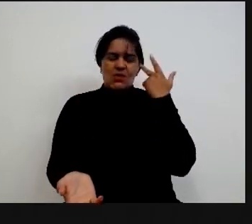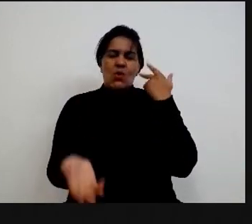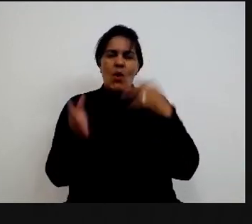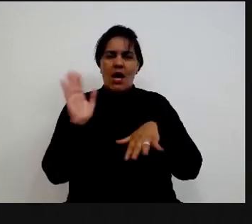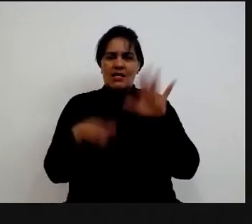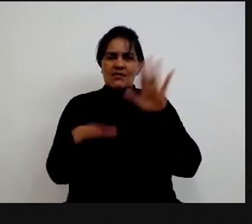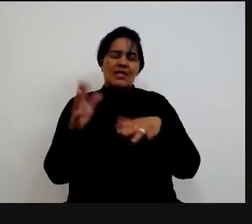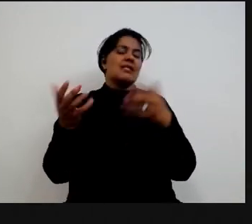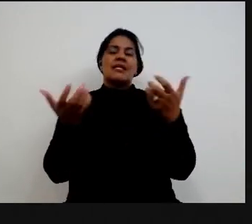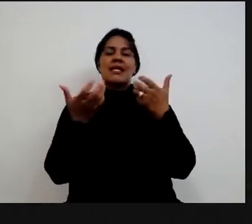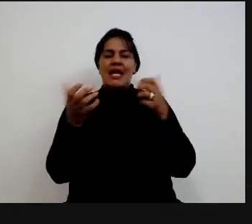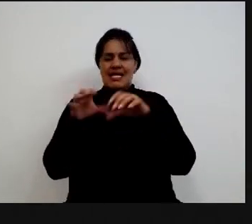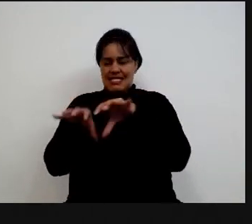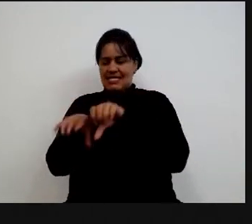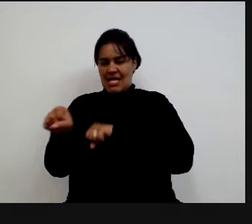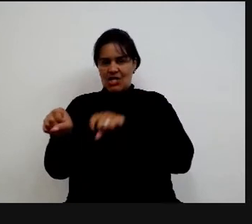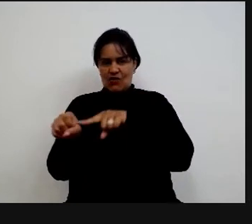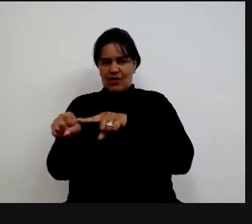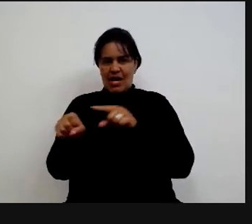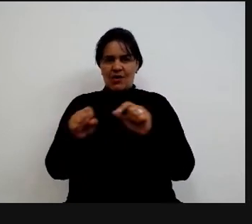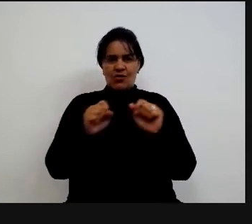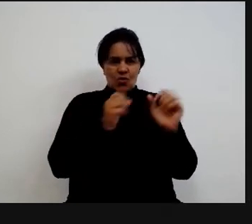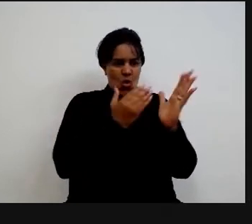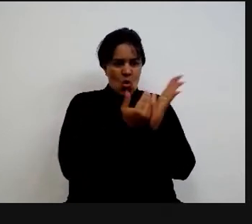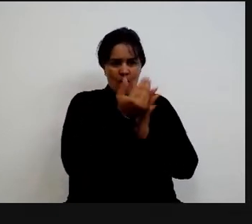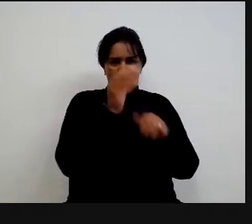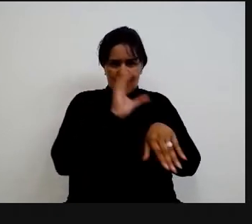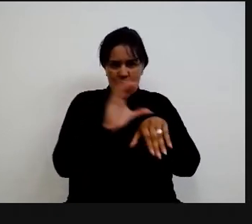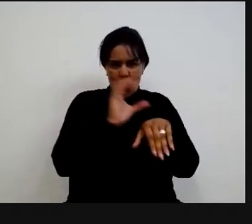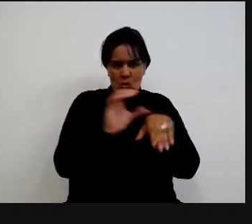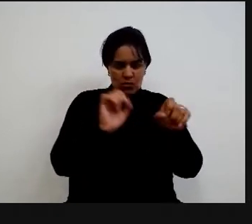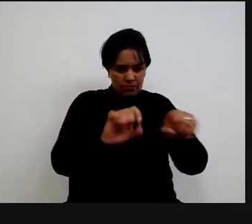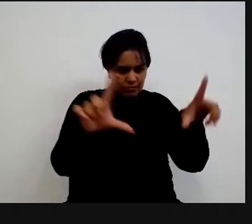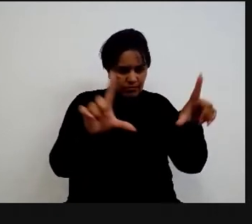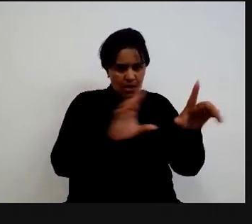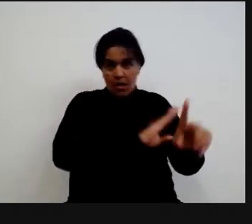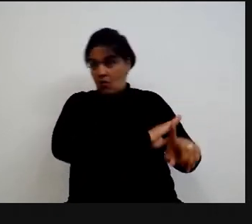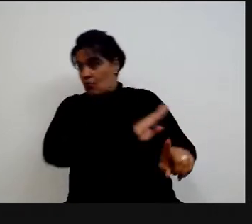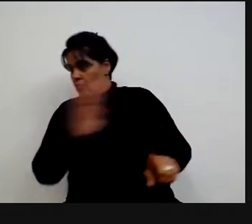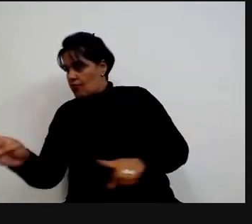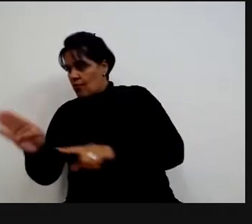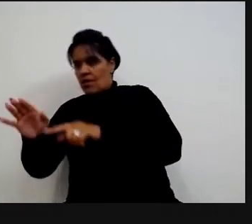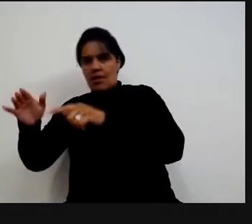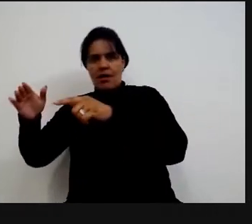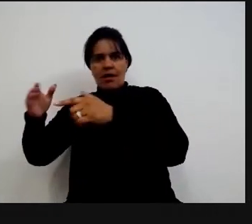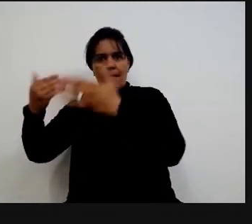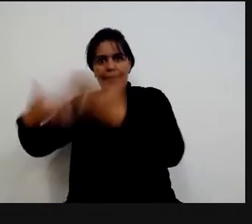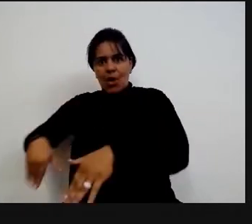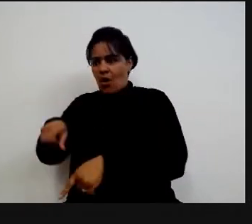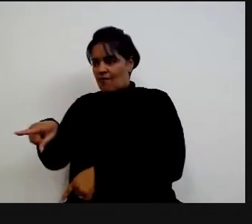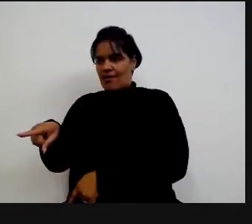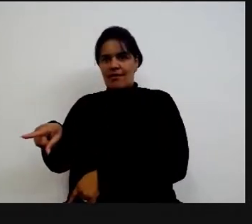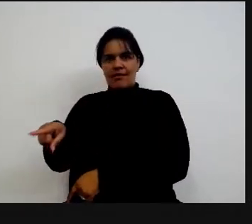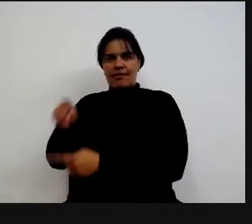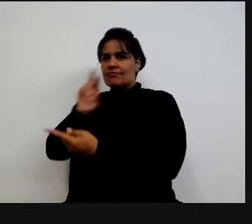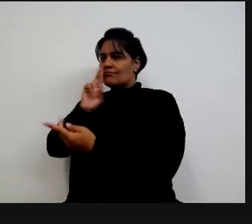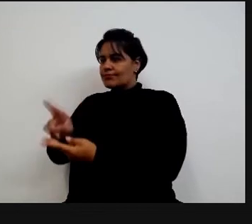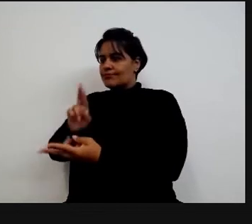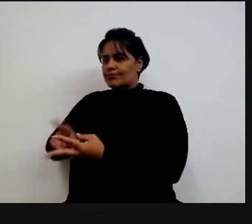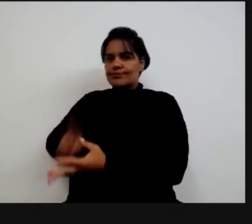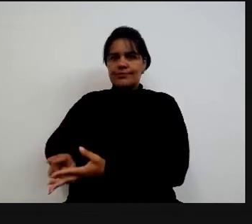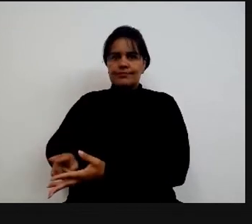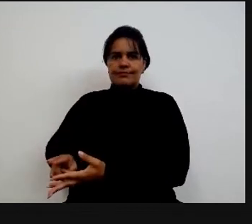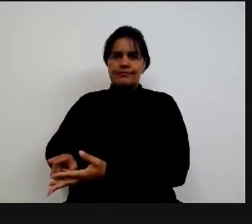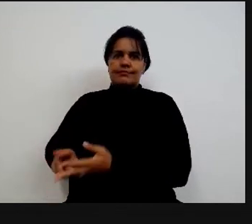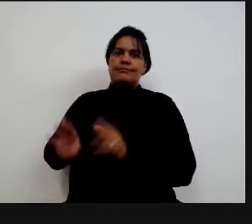pode ir direto só nas atividades avaliativas e ela tenta ali, né? Não é? Né? Então, ela tem